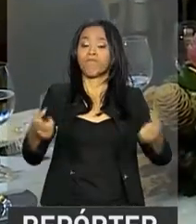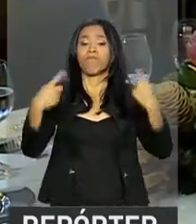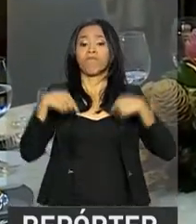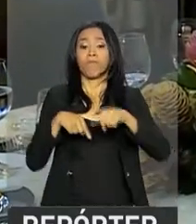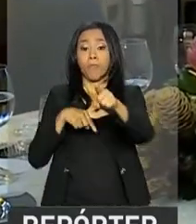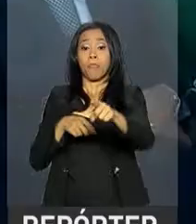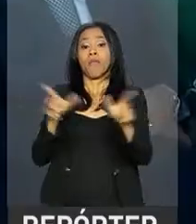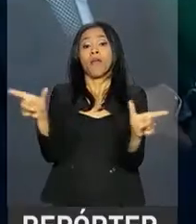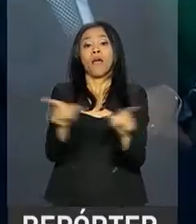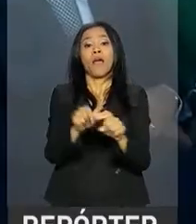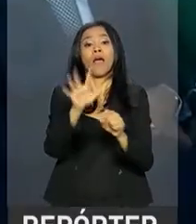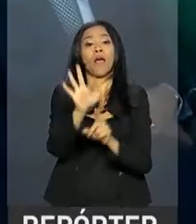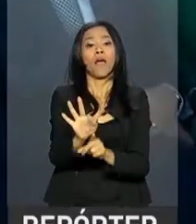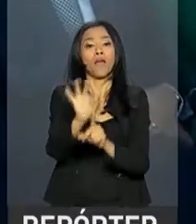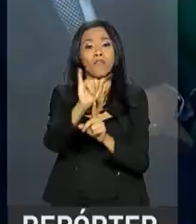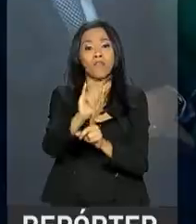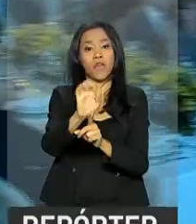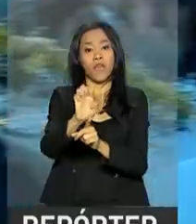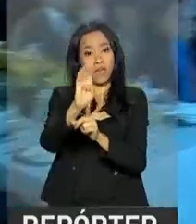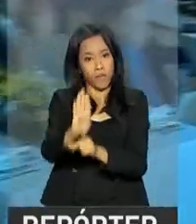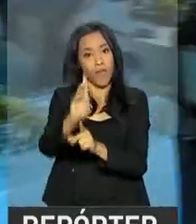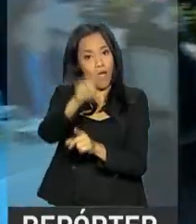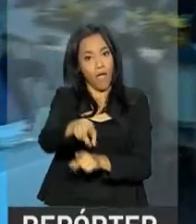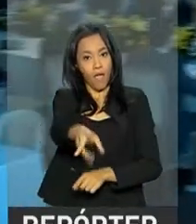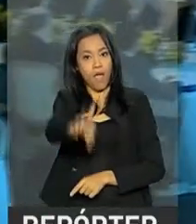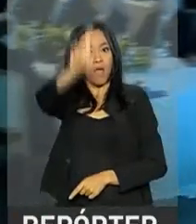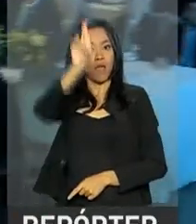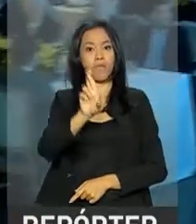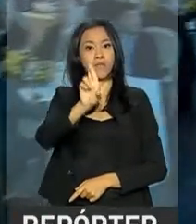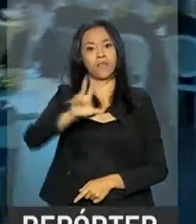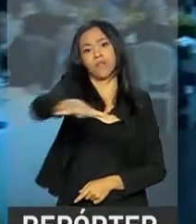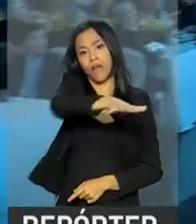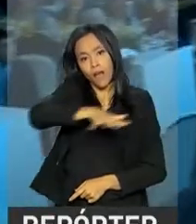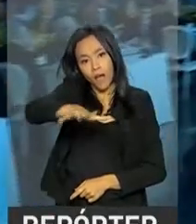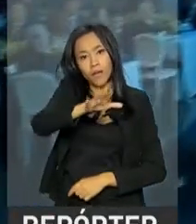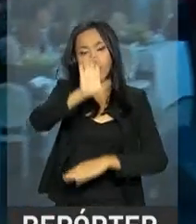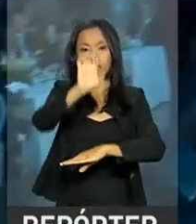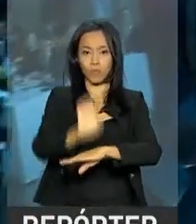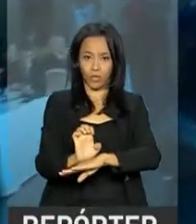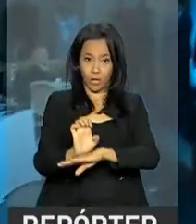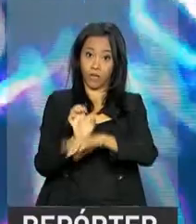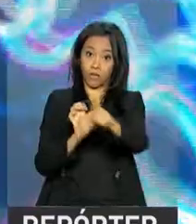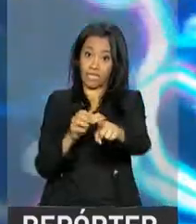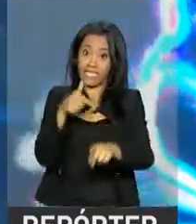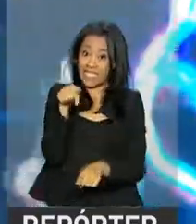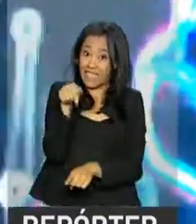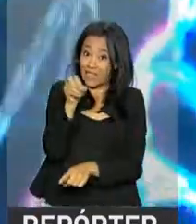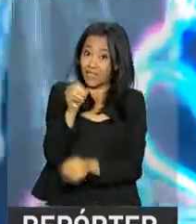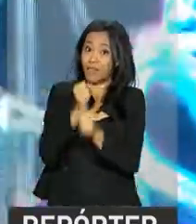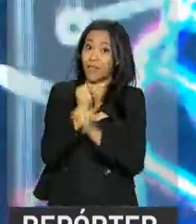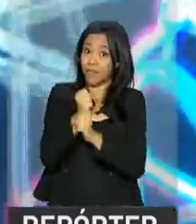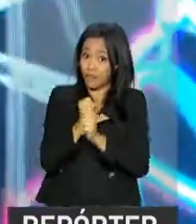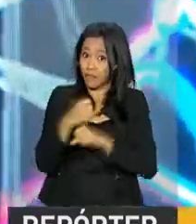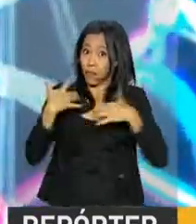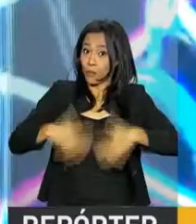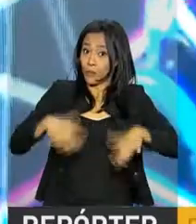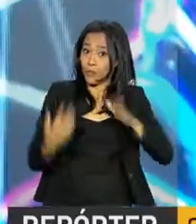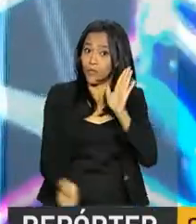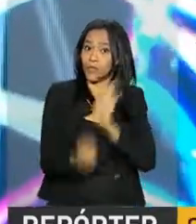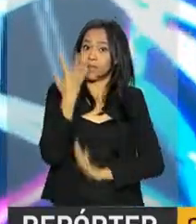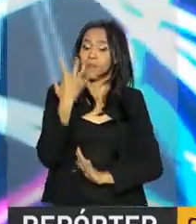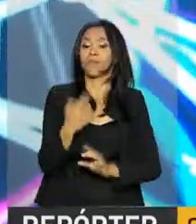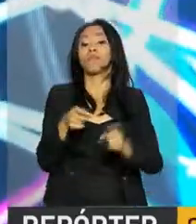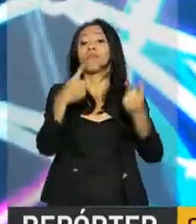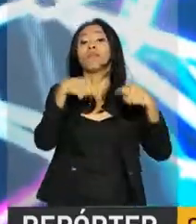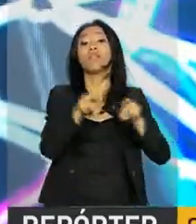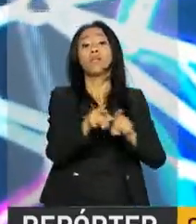o setor no Estado e comemora, além da posse, 70 anos de existência. A cerimônia também marcou o lançamento